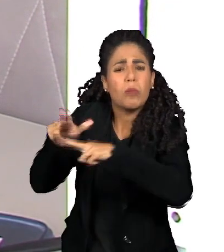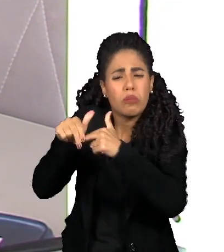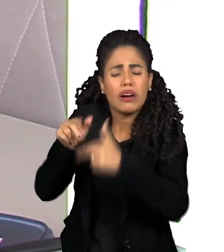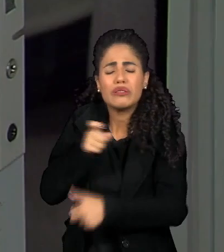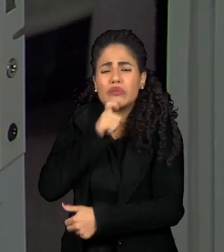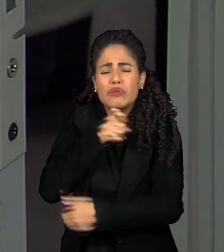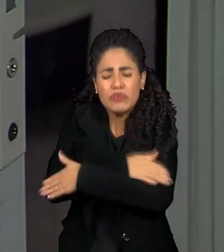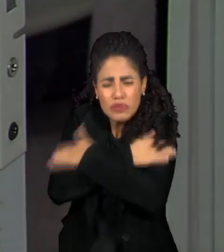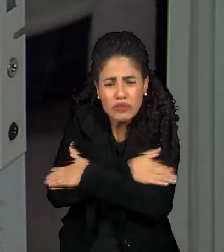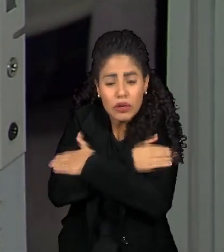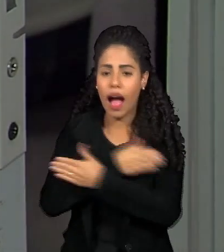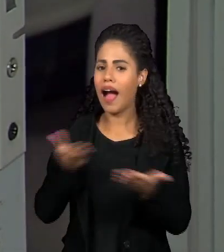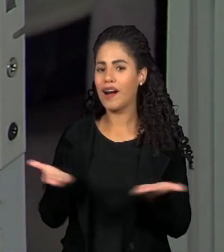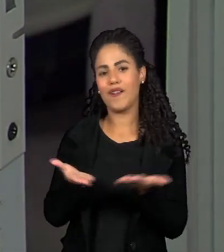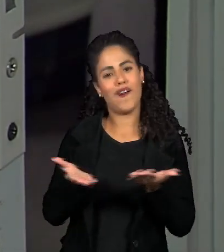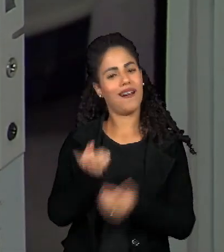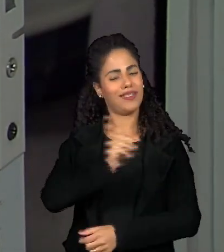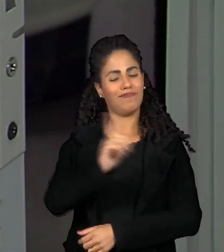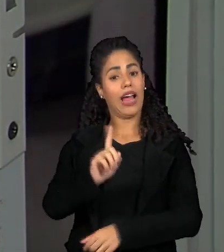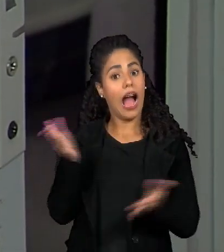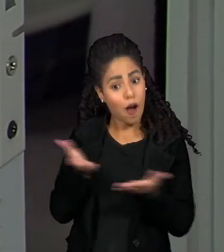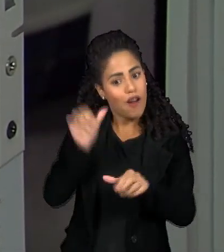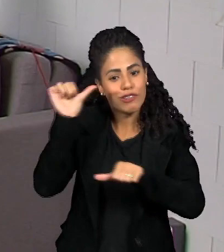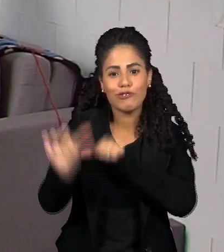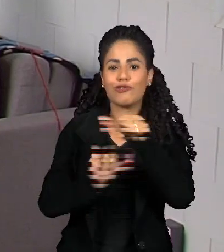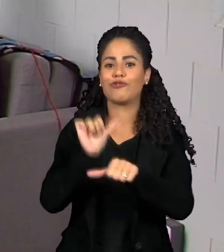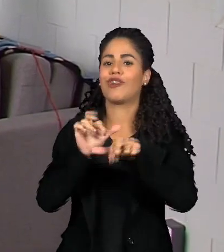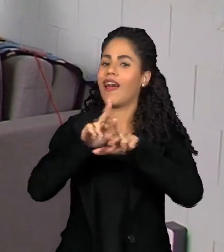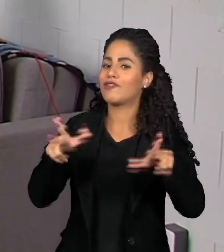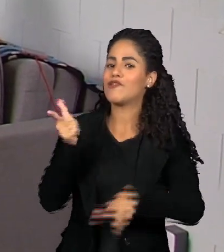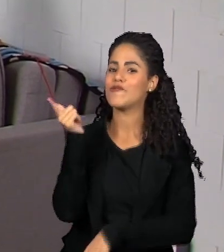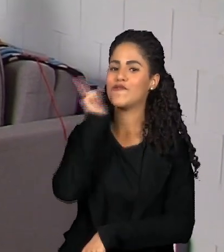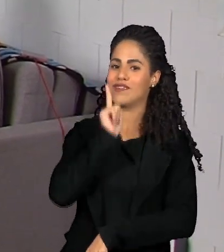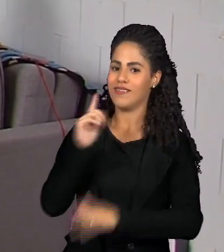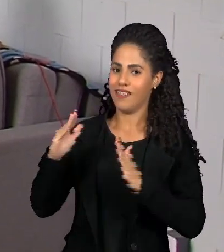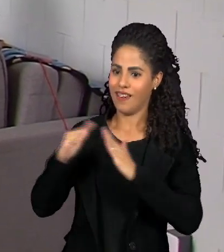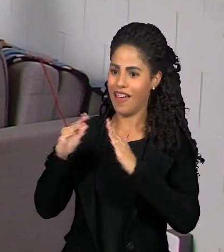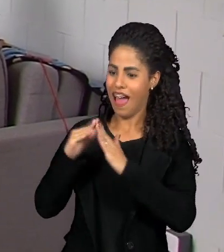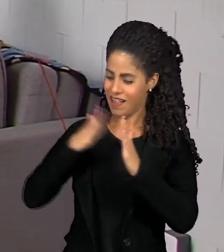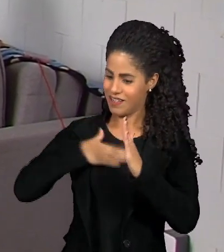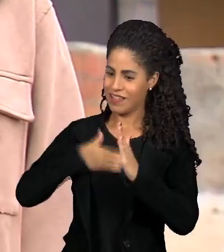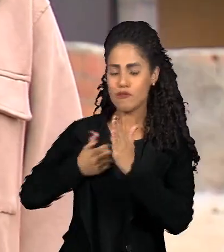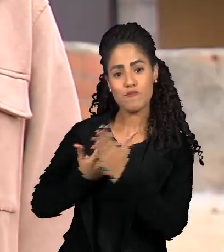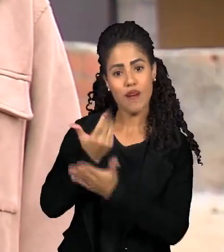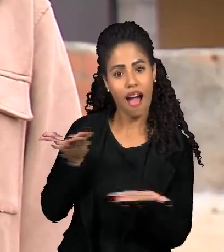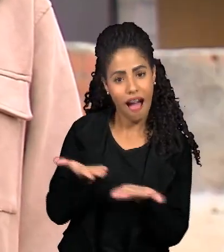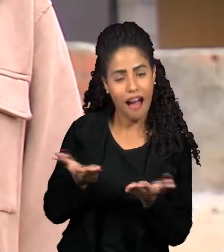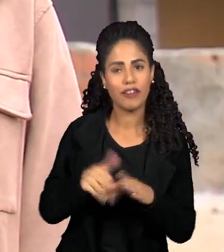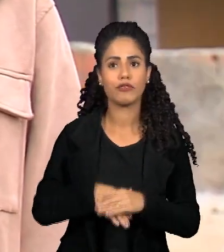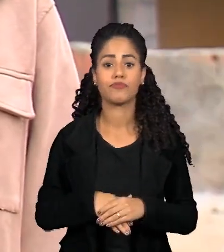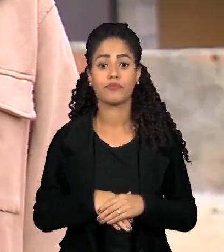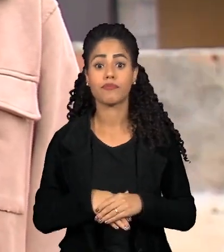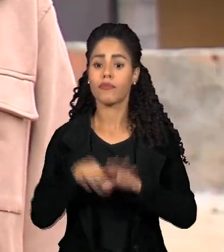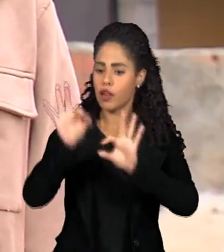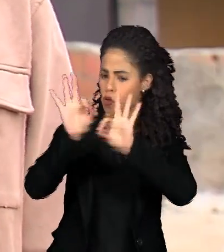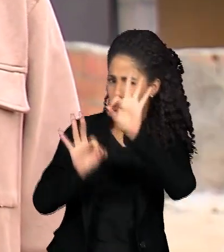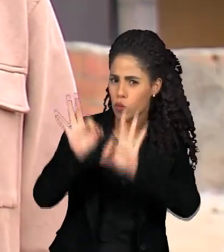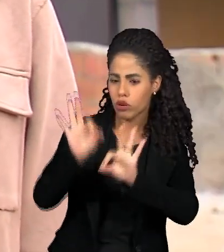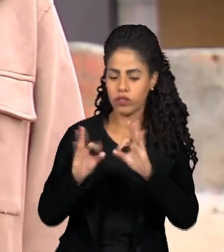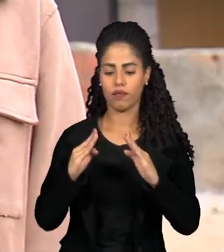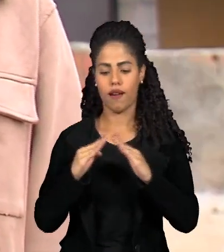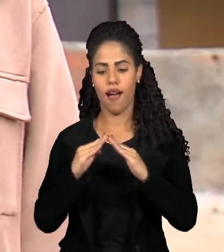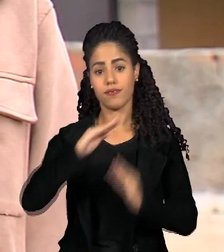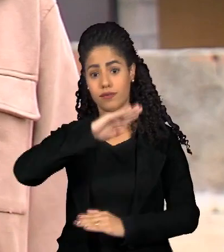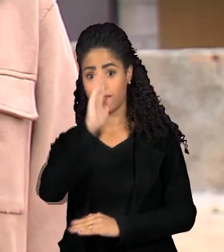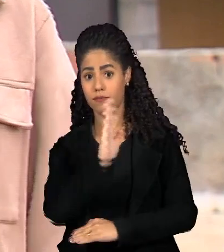tá frio, fecha as portas, fica tudo quentinho. E se tiver muito calor, é só abrir a janela. A Teto beneficia com as